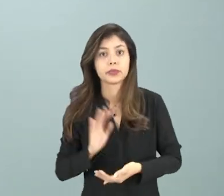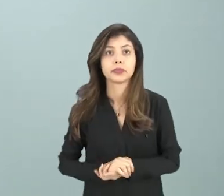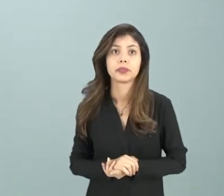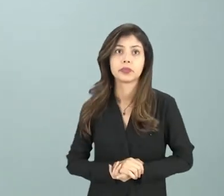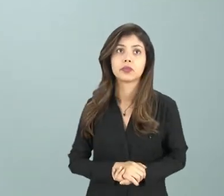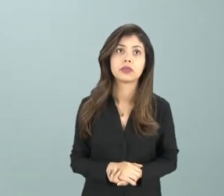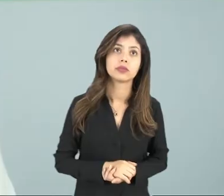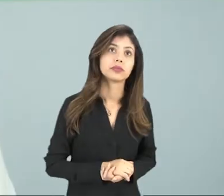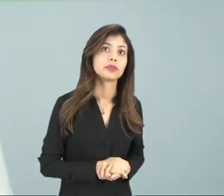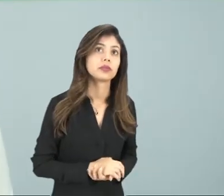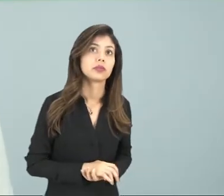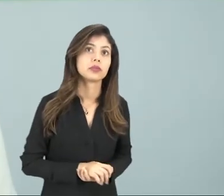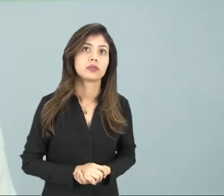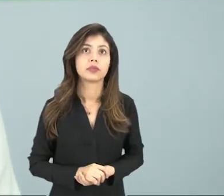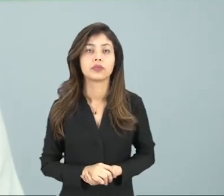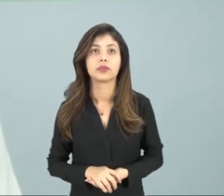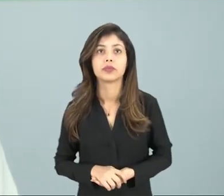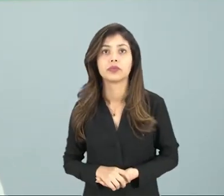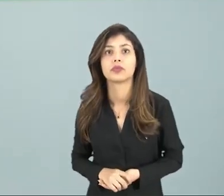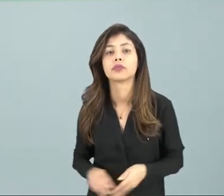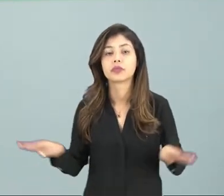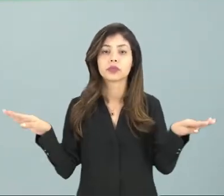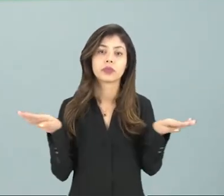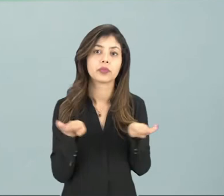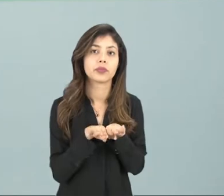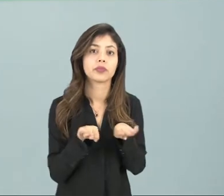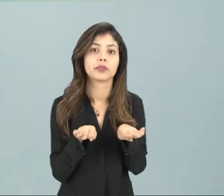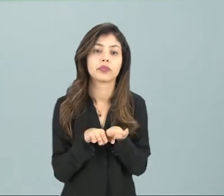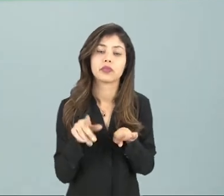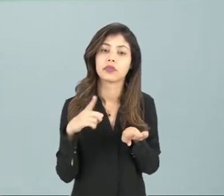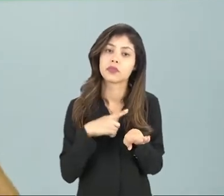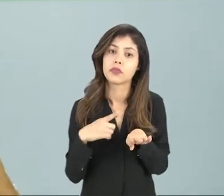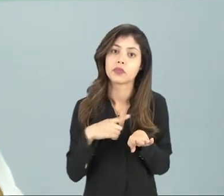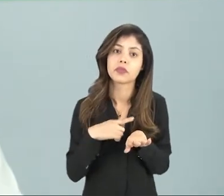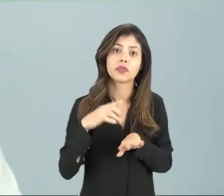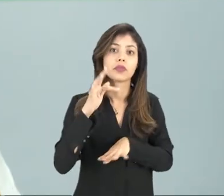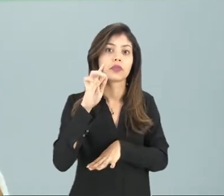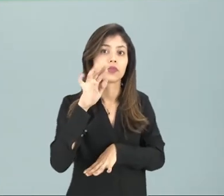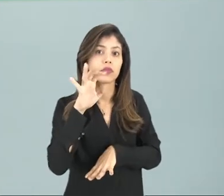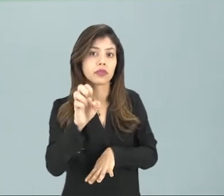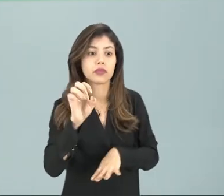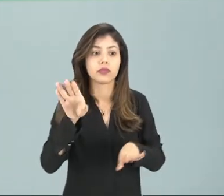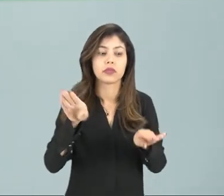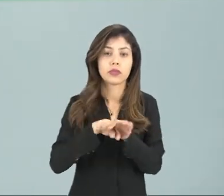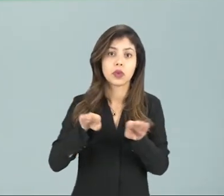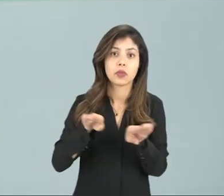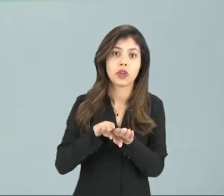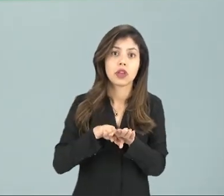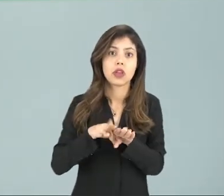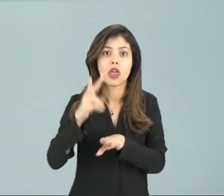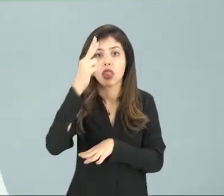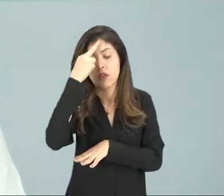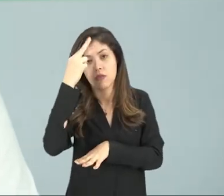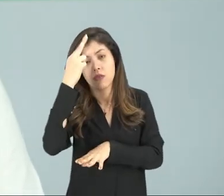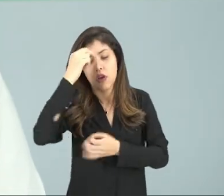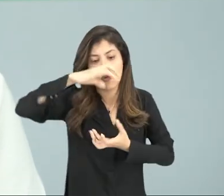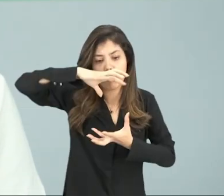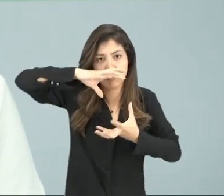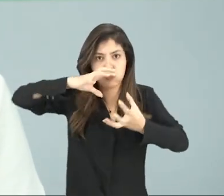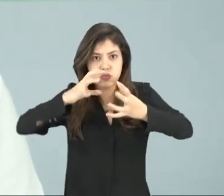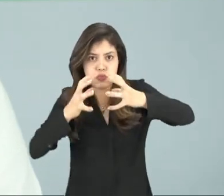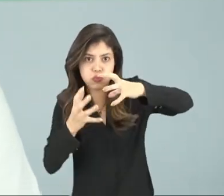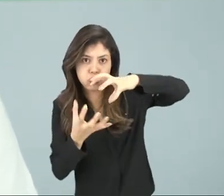efeito estufa o efeito estufa é um efeito natural mas pode ser o que